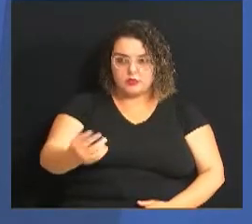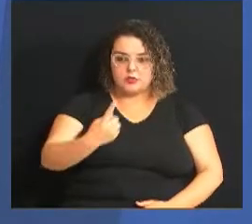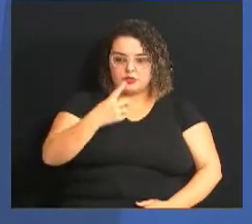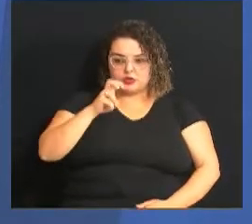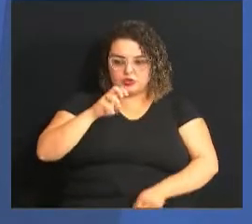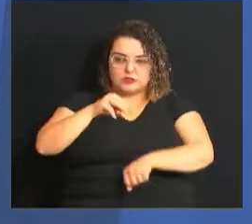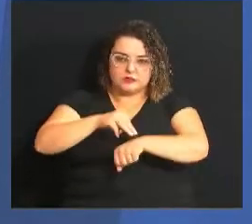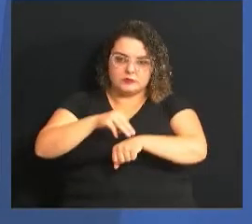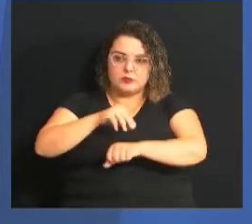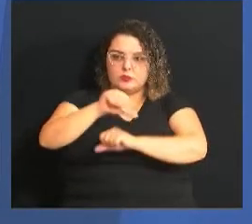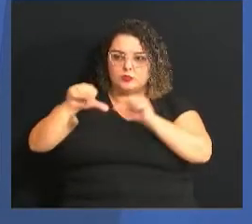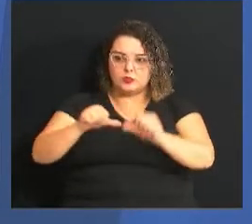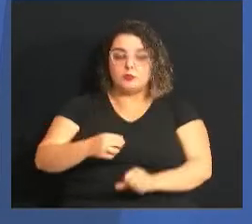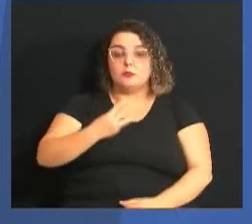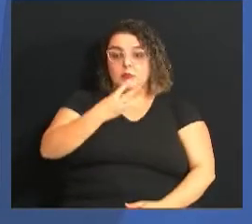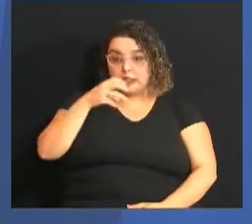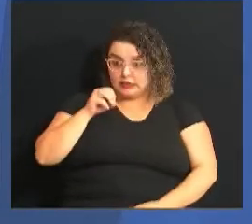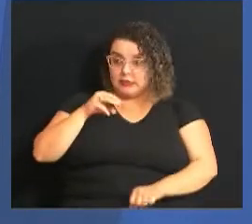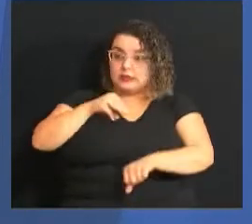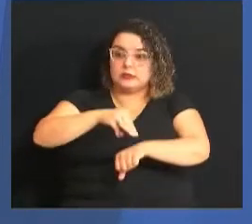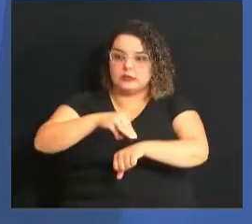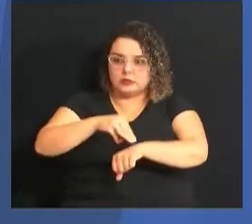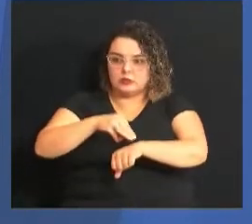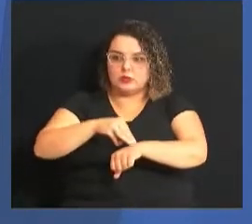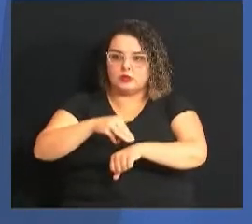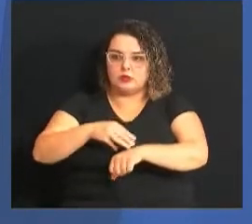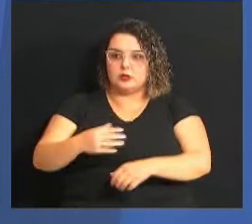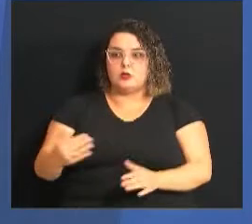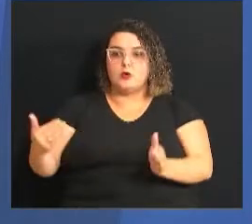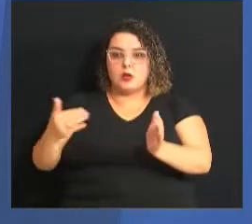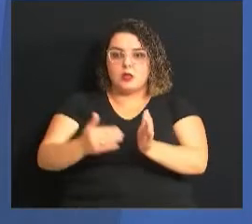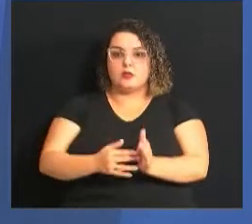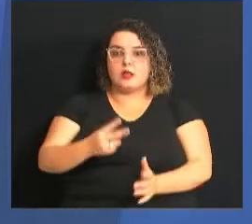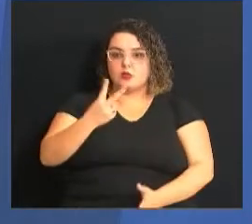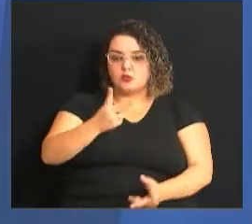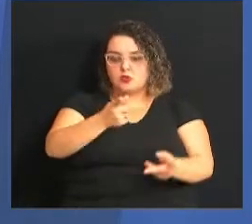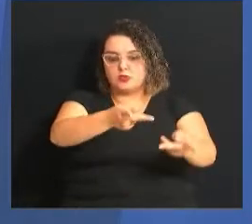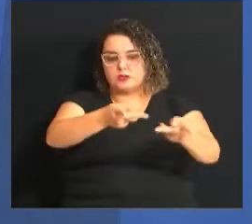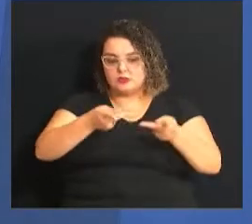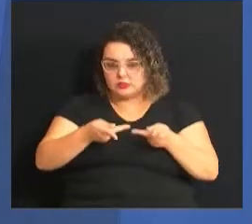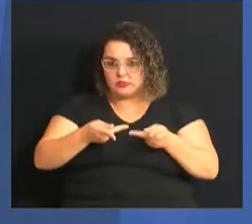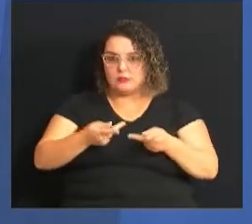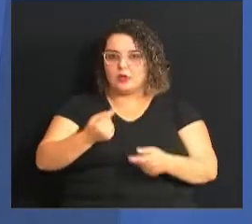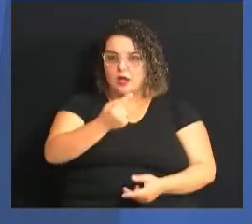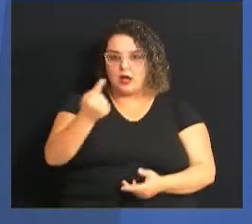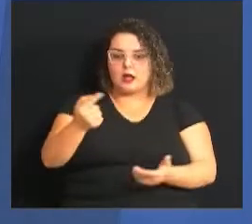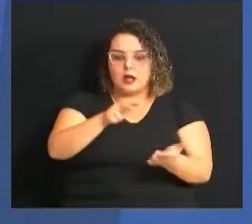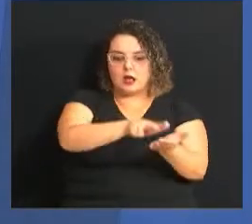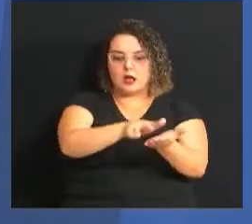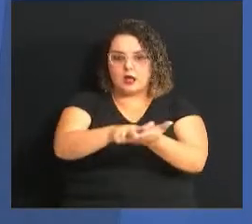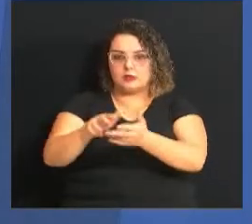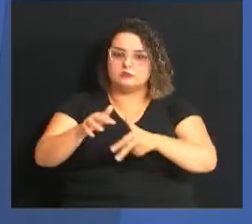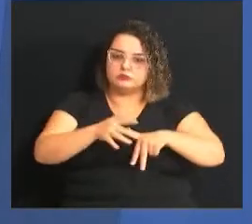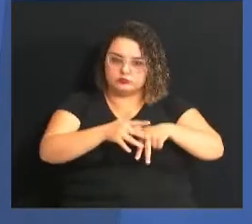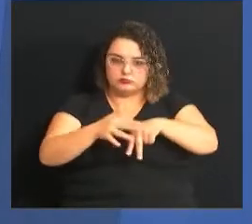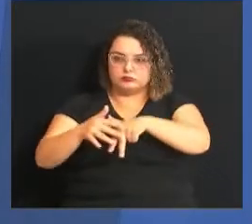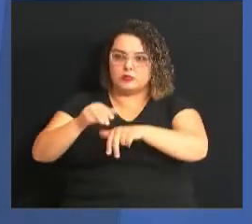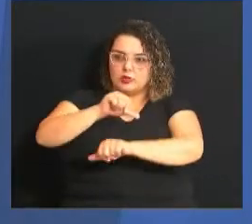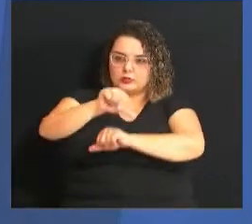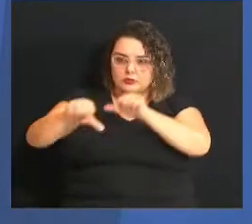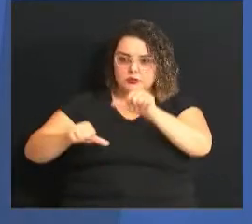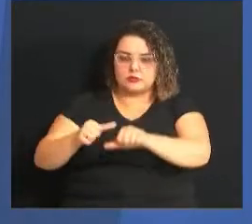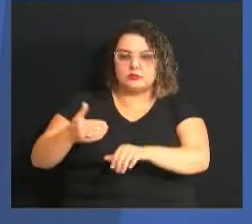passarão a ser de 30 minutos, com até 2 visitantes por paciente, alternando a entrada. Na